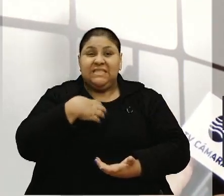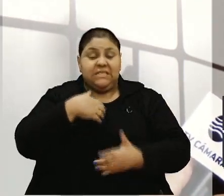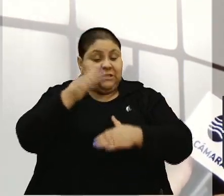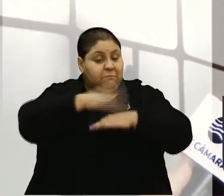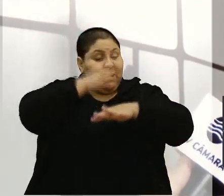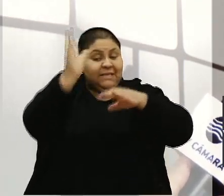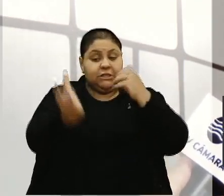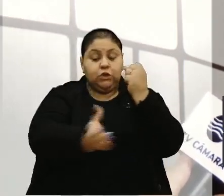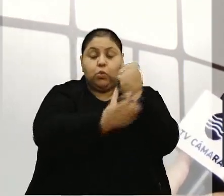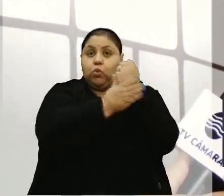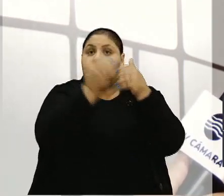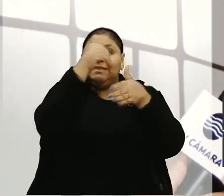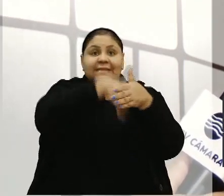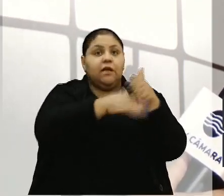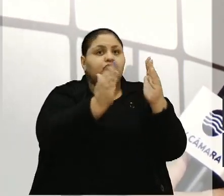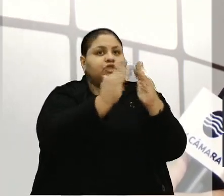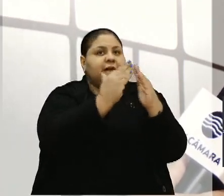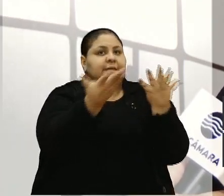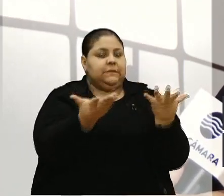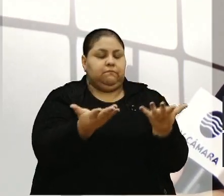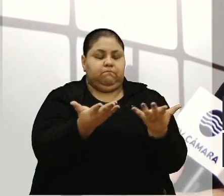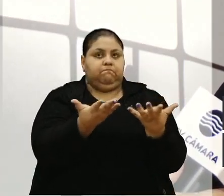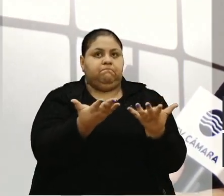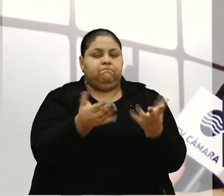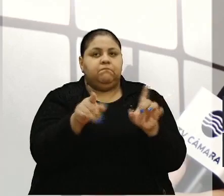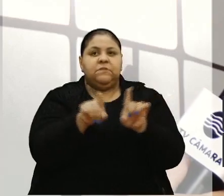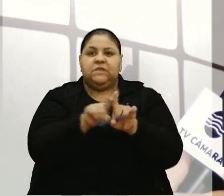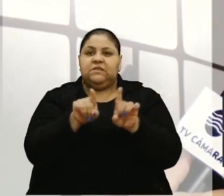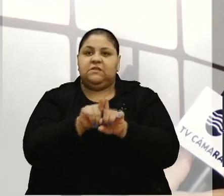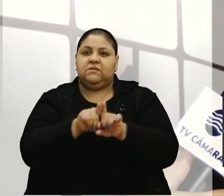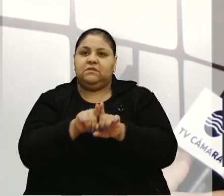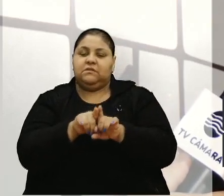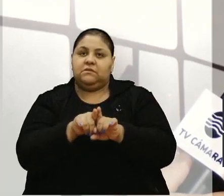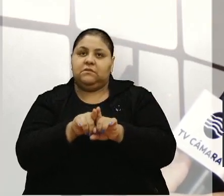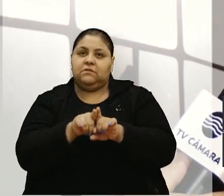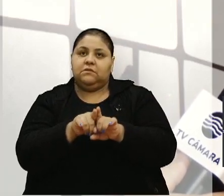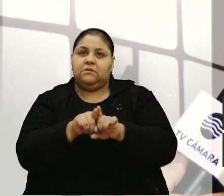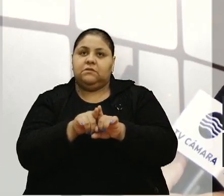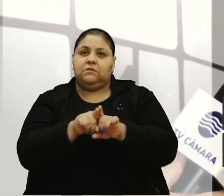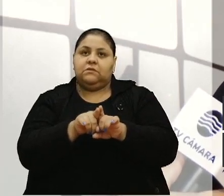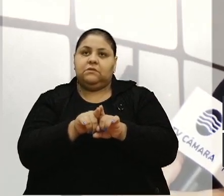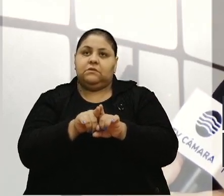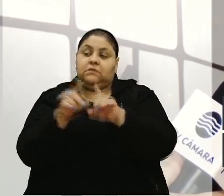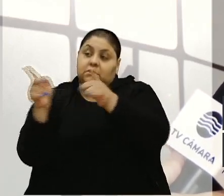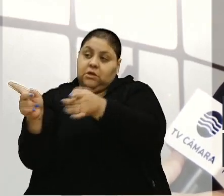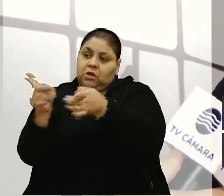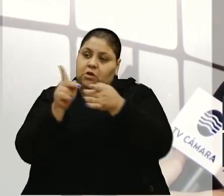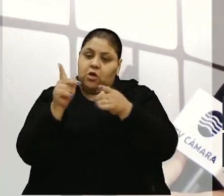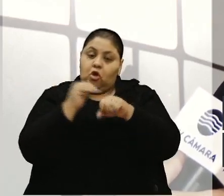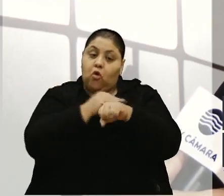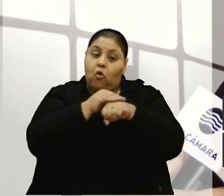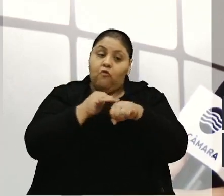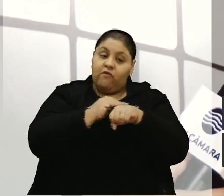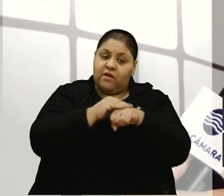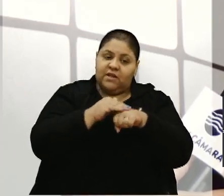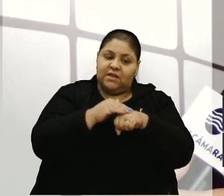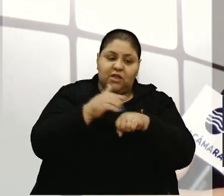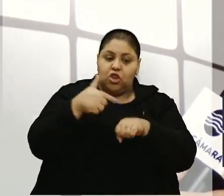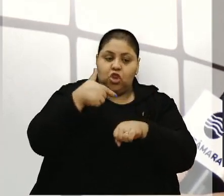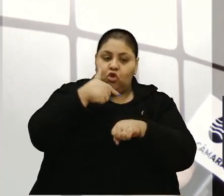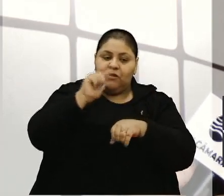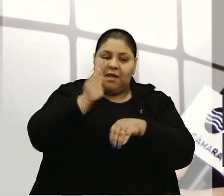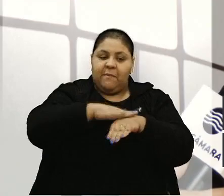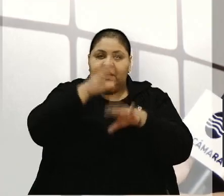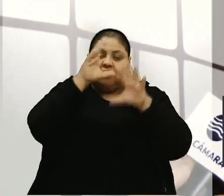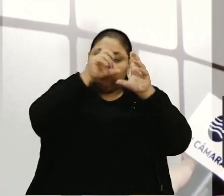seguros dentro das suas casas. Inclusive, se a gente vai até eles e conversa com eles, eles não conseguem mais